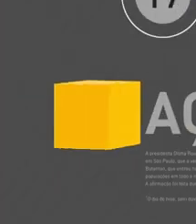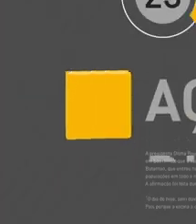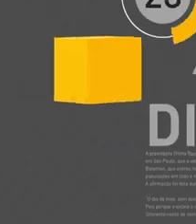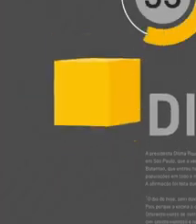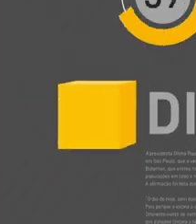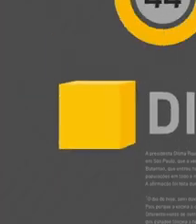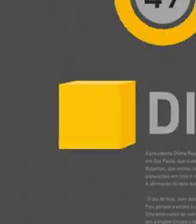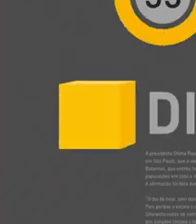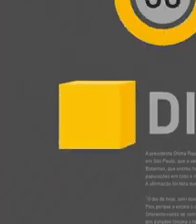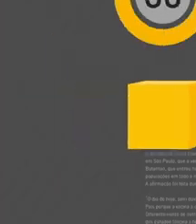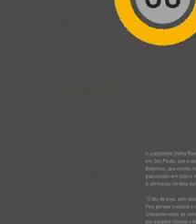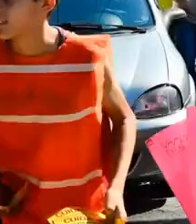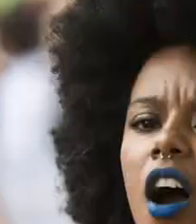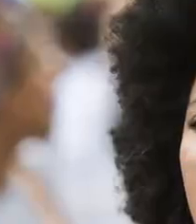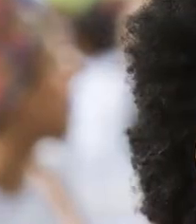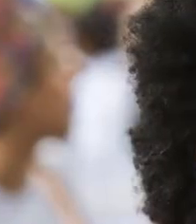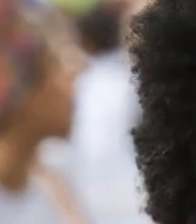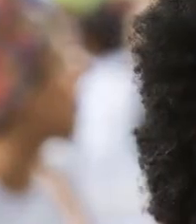o